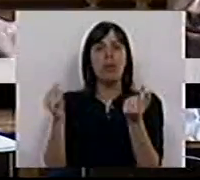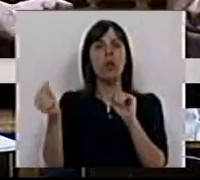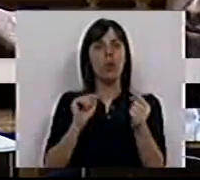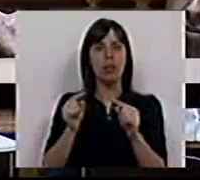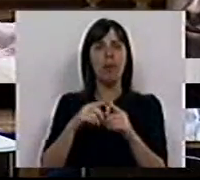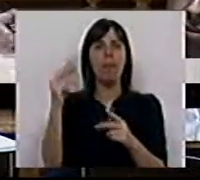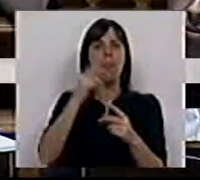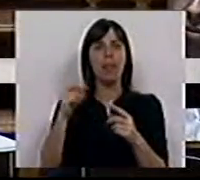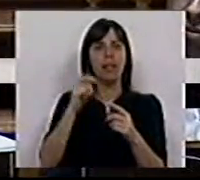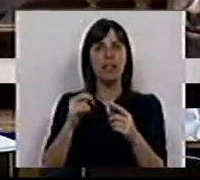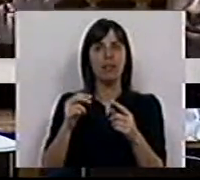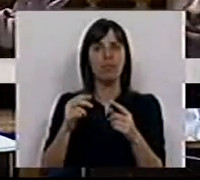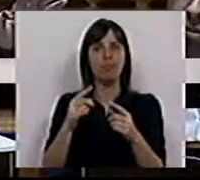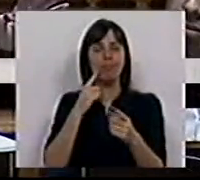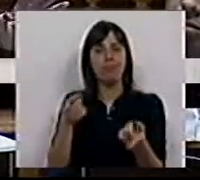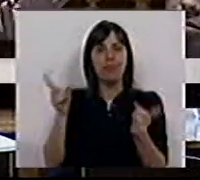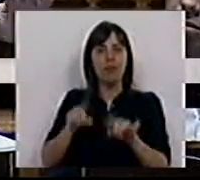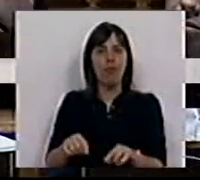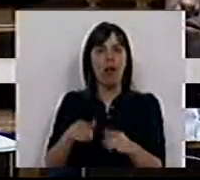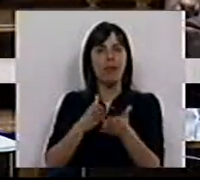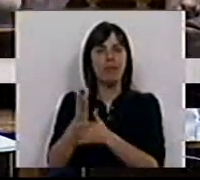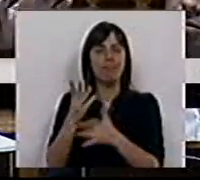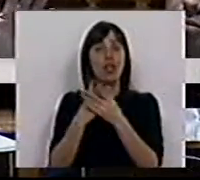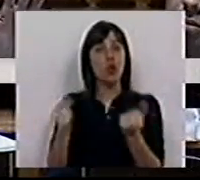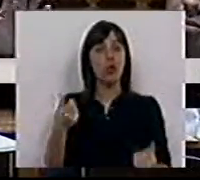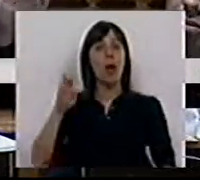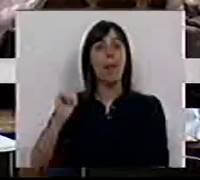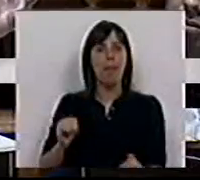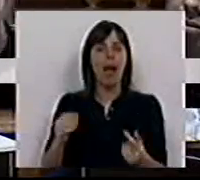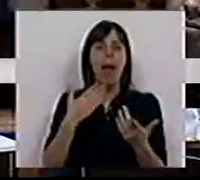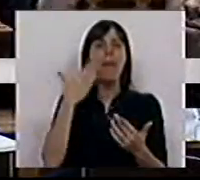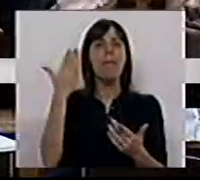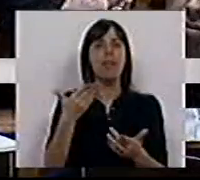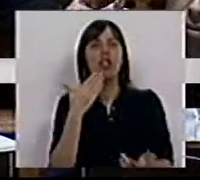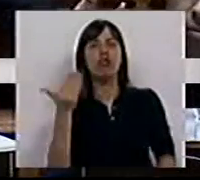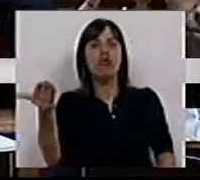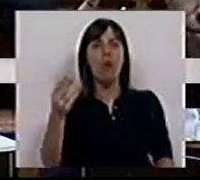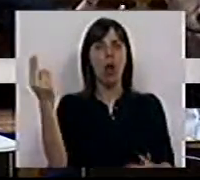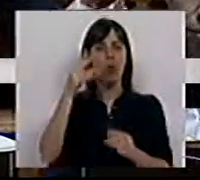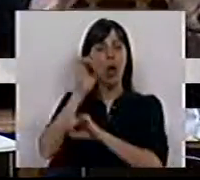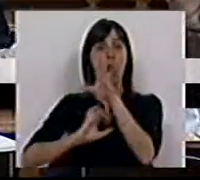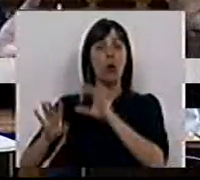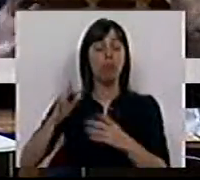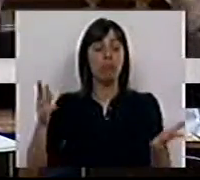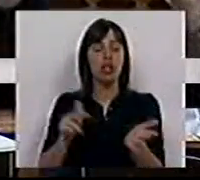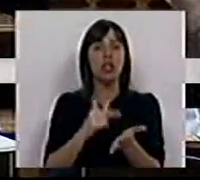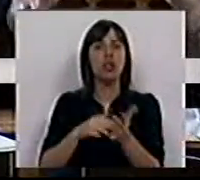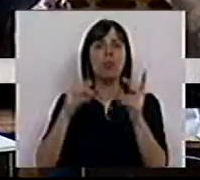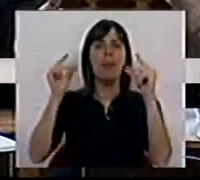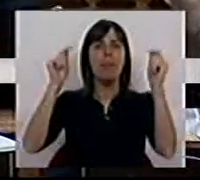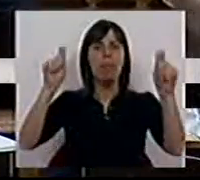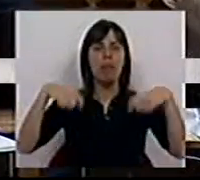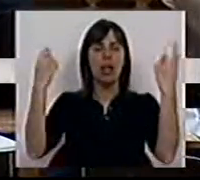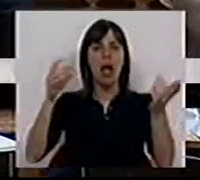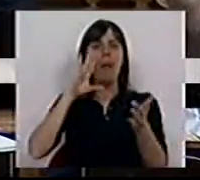debate, é uma terceira via recauchutada. A solução do PS é pedir esmolas à União Europeia, é esperar por um